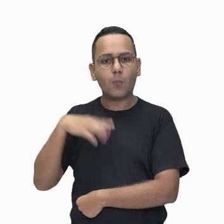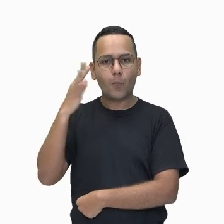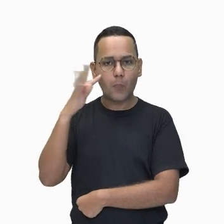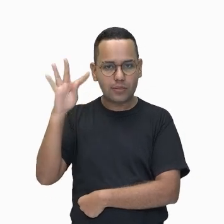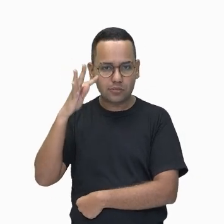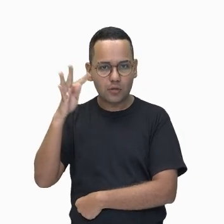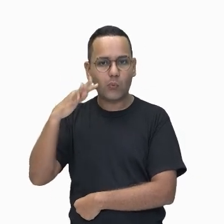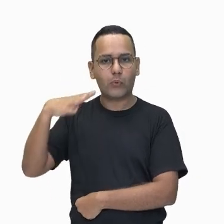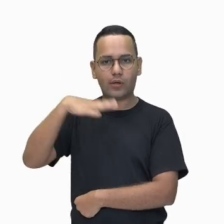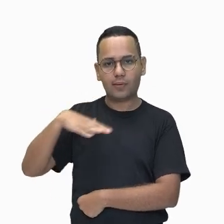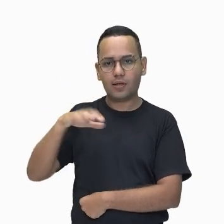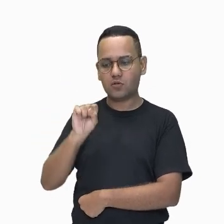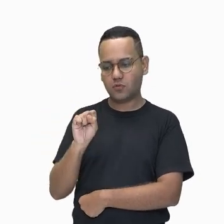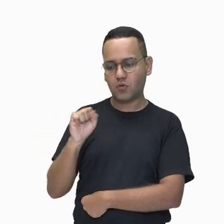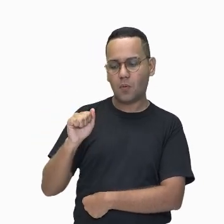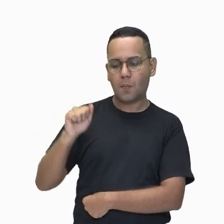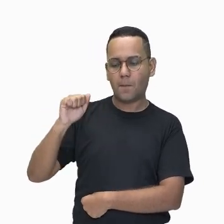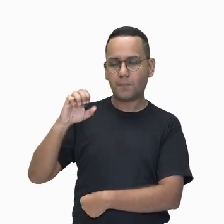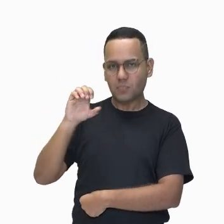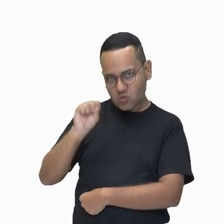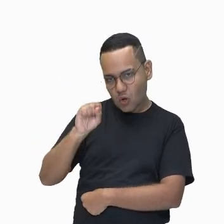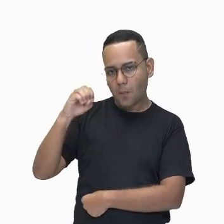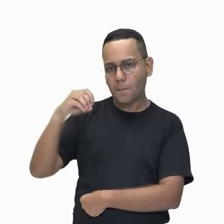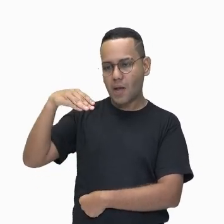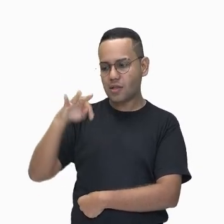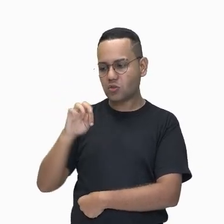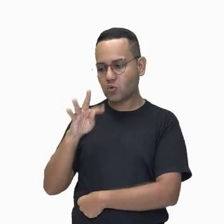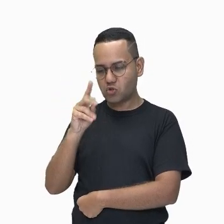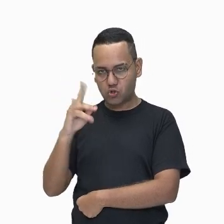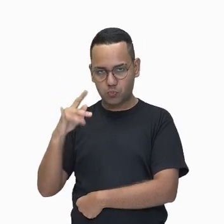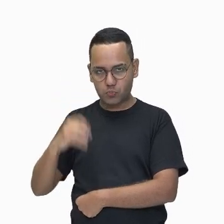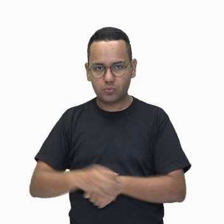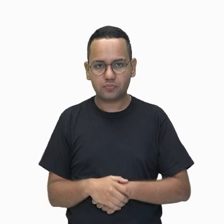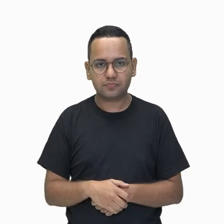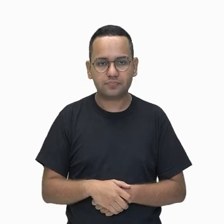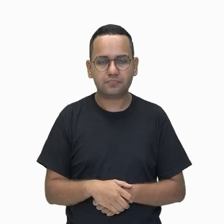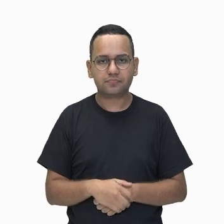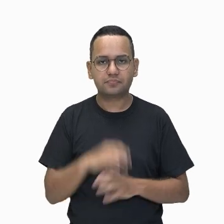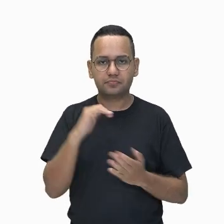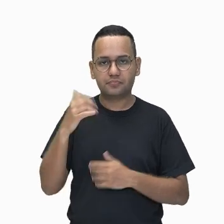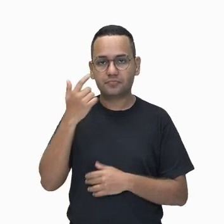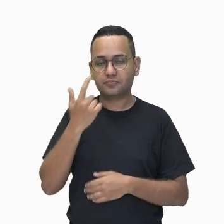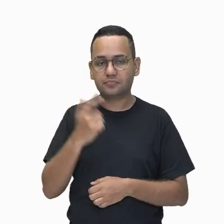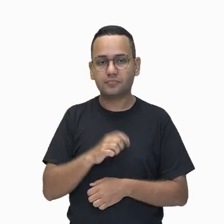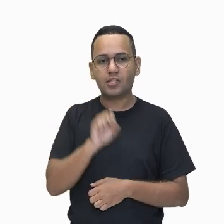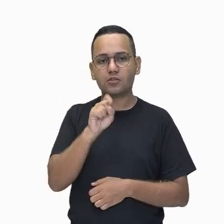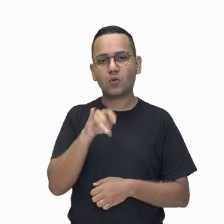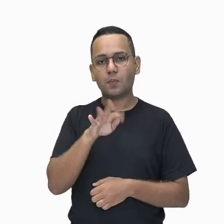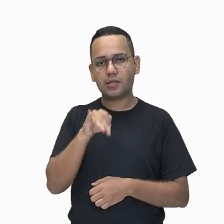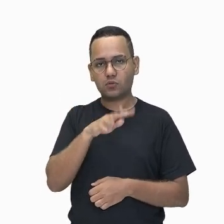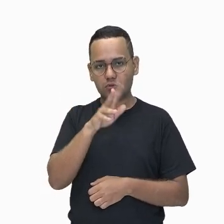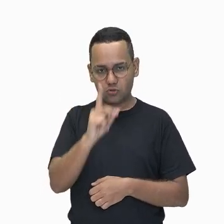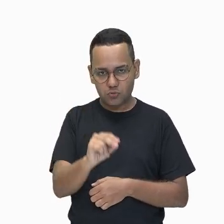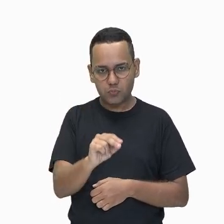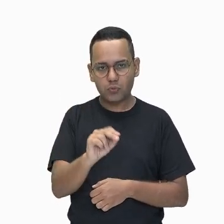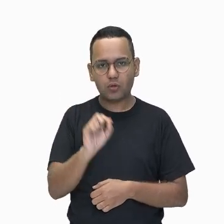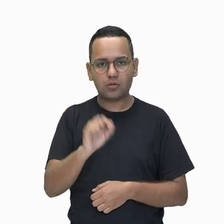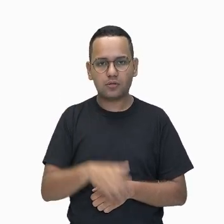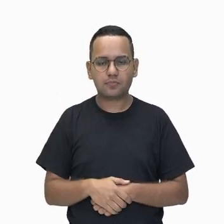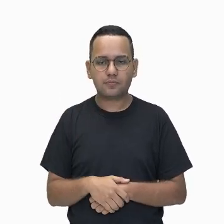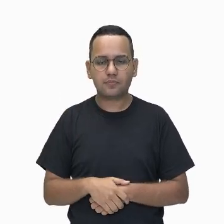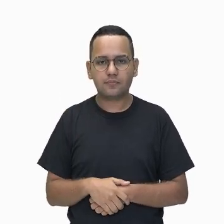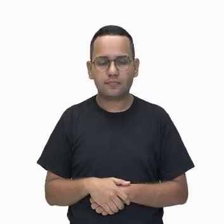chamada somatotipo. Para a gente relembrar esse conceito também, já aparece para vocês. O somatotipo ele é uma teoria